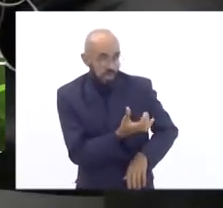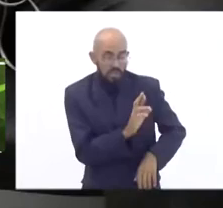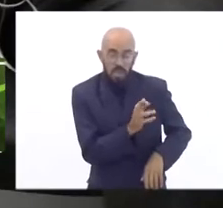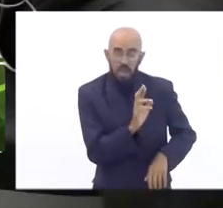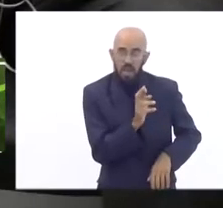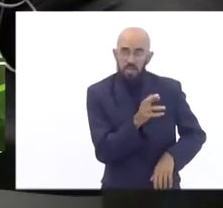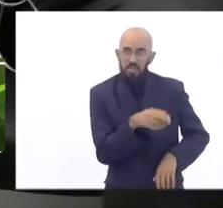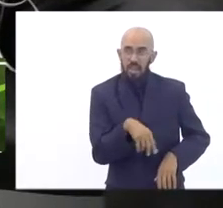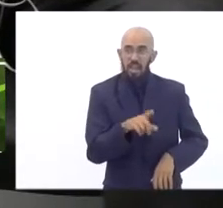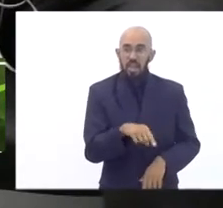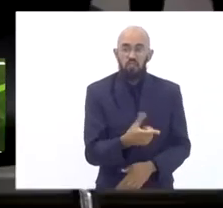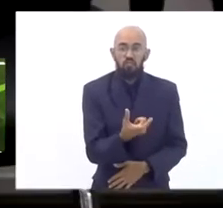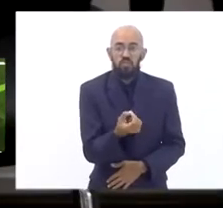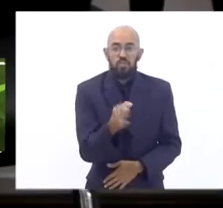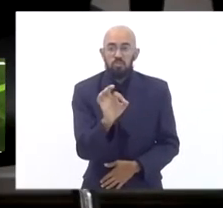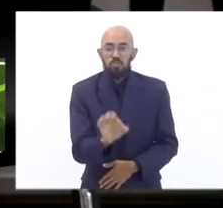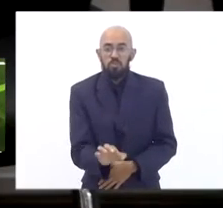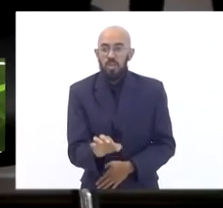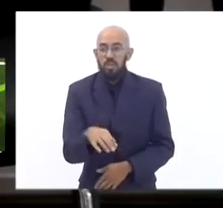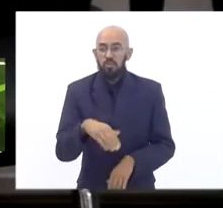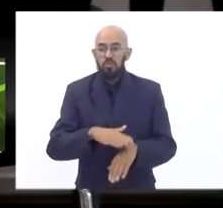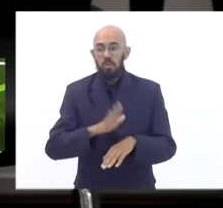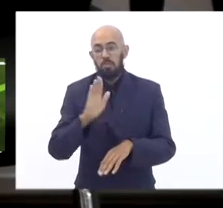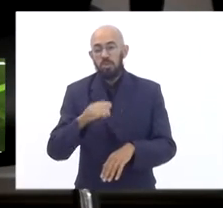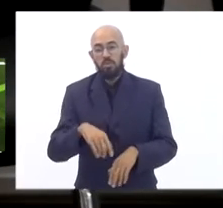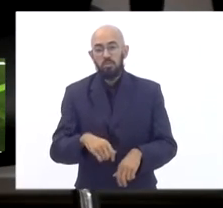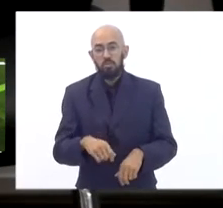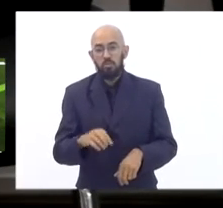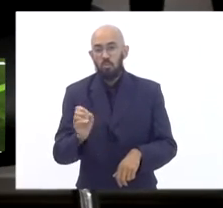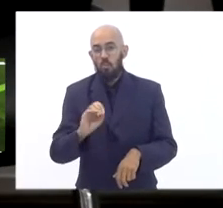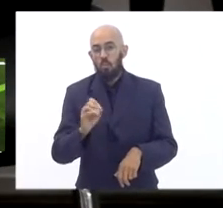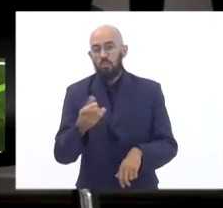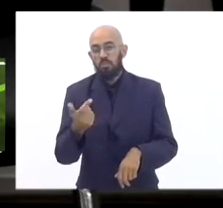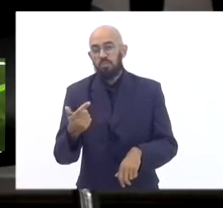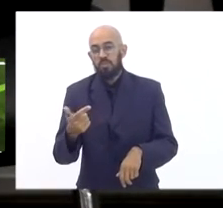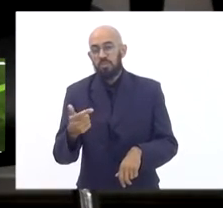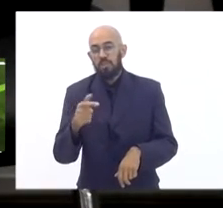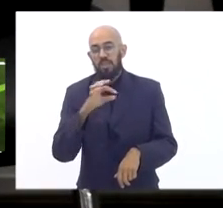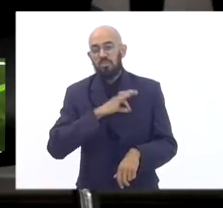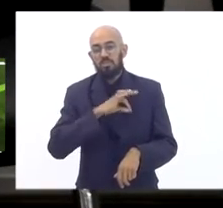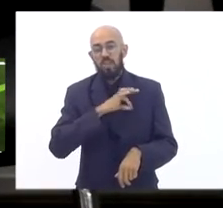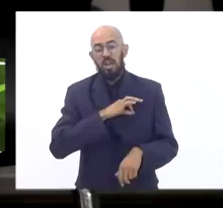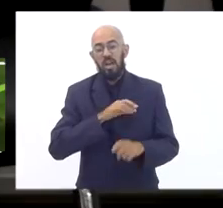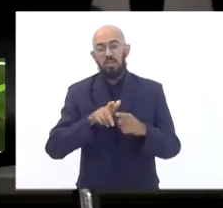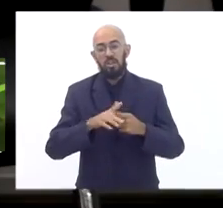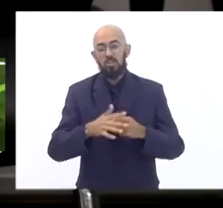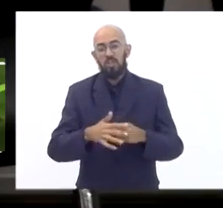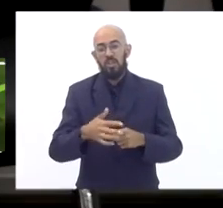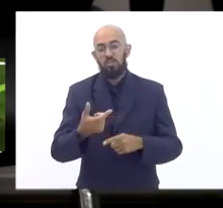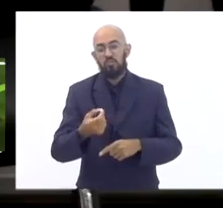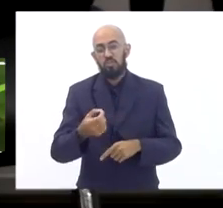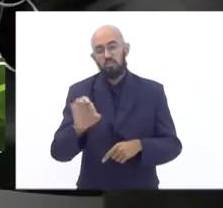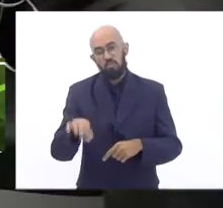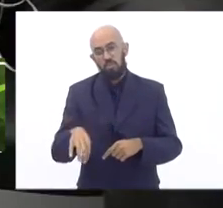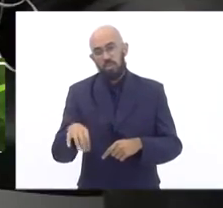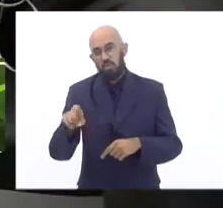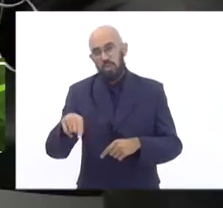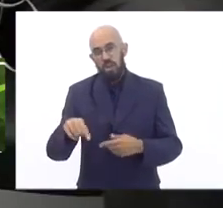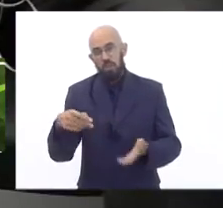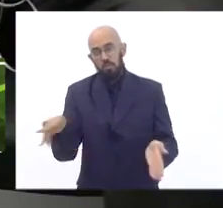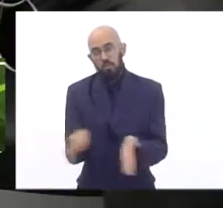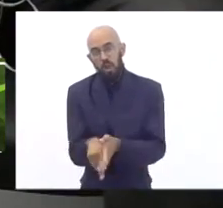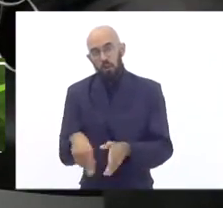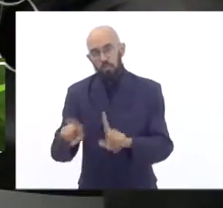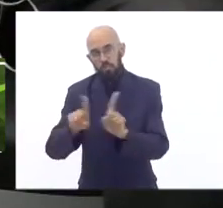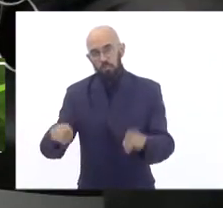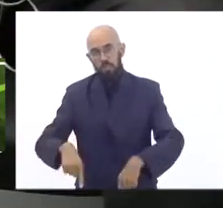são 20% de aumento. Nós não tivemos 20% de aumento. Esse dinheiro vai sair do bolso dos trabalhadores, porque pode ter